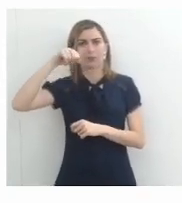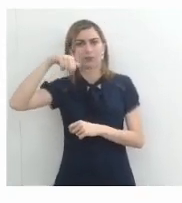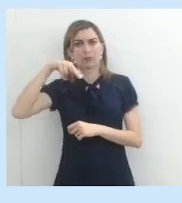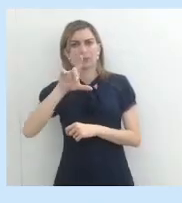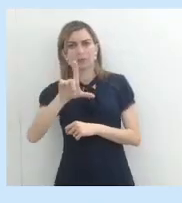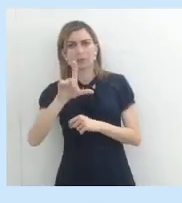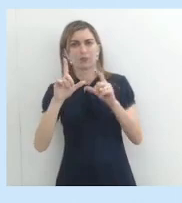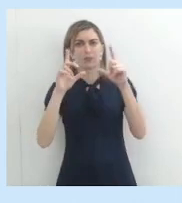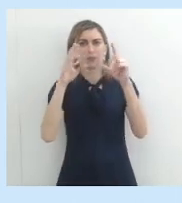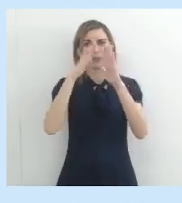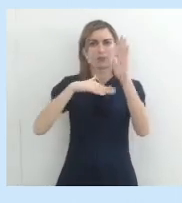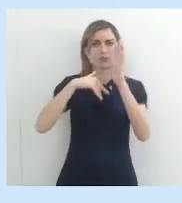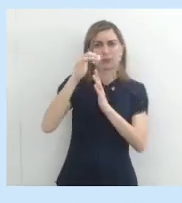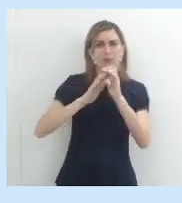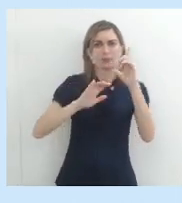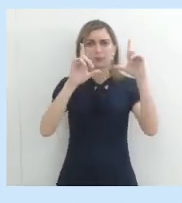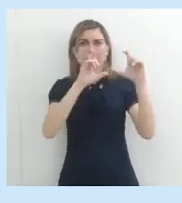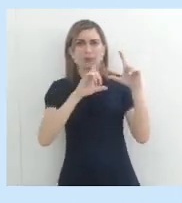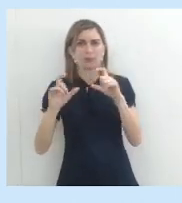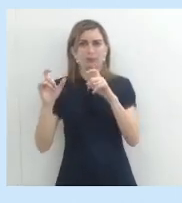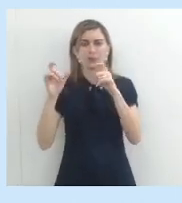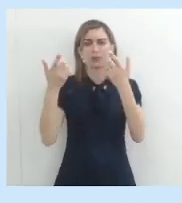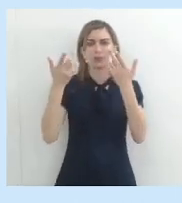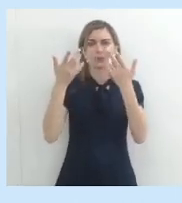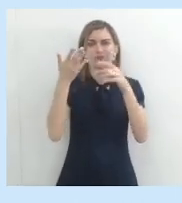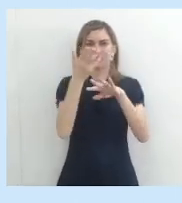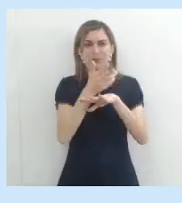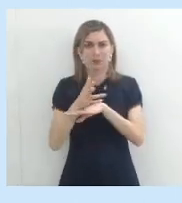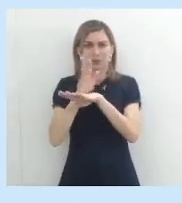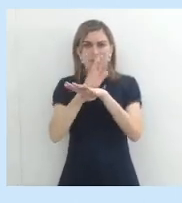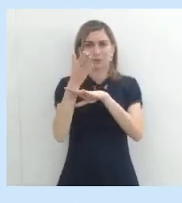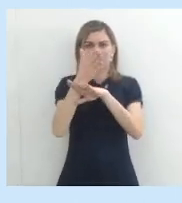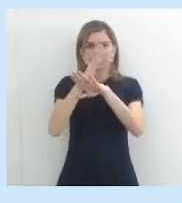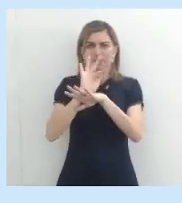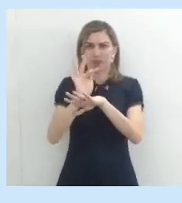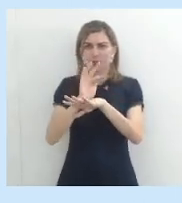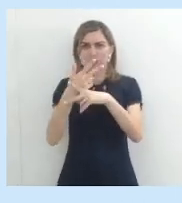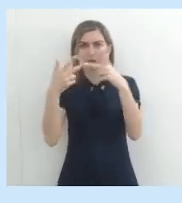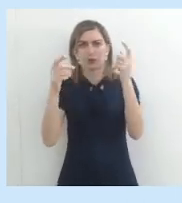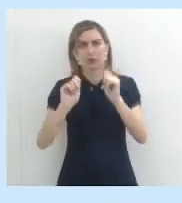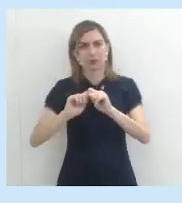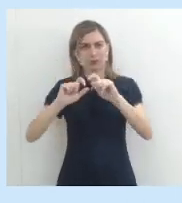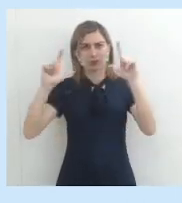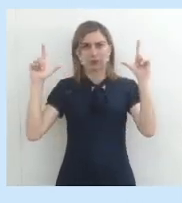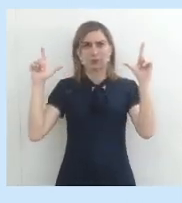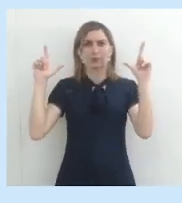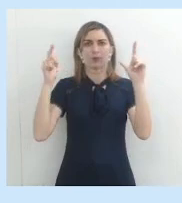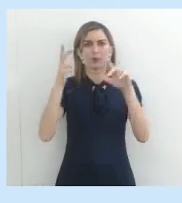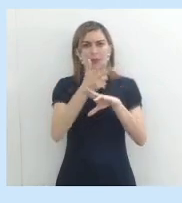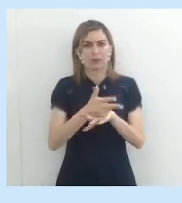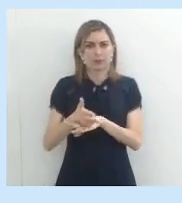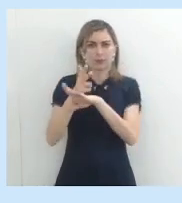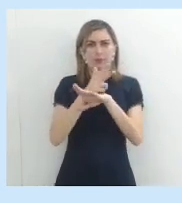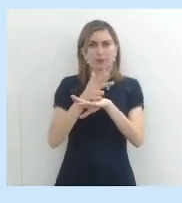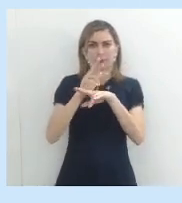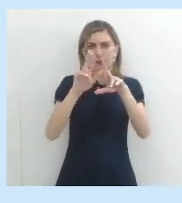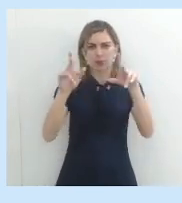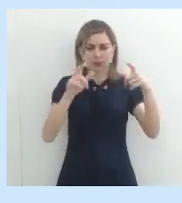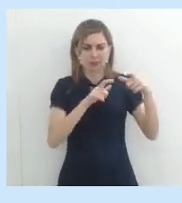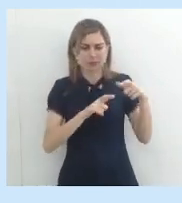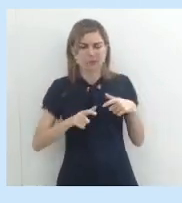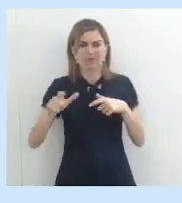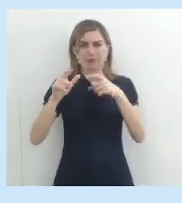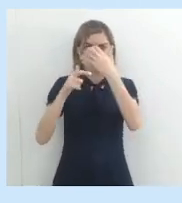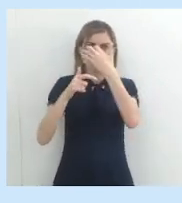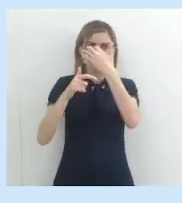certo? Até o cinema também. Mesmo que ele seja representado, seja filmado, né, em vários espaços